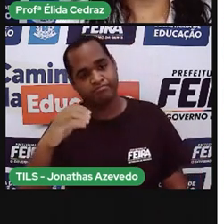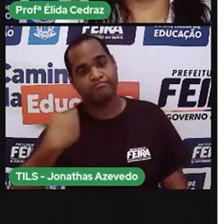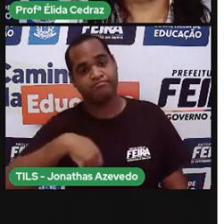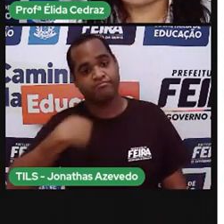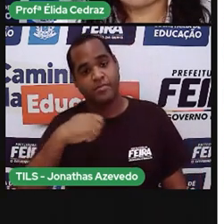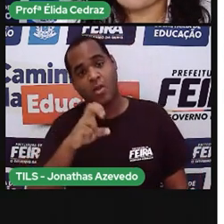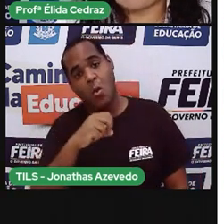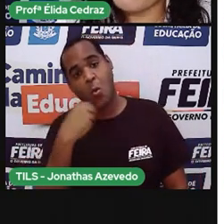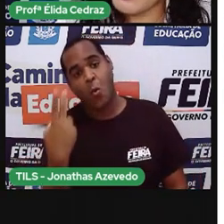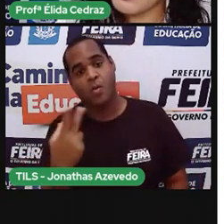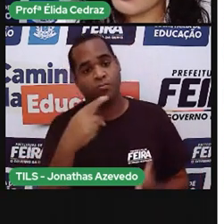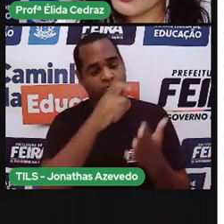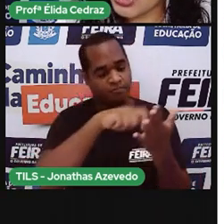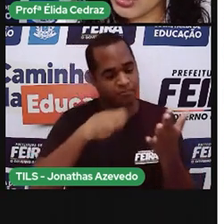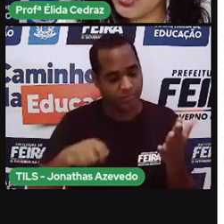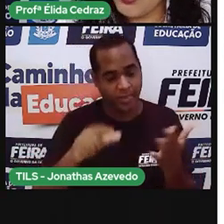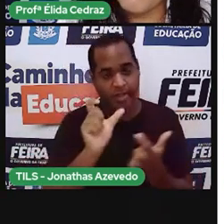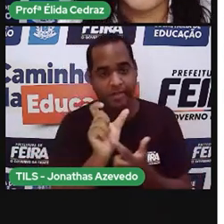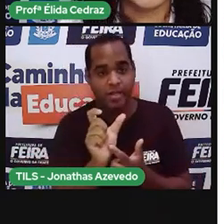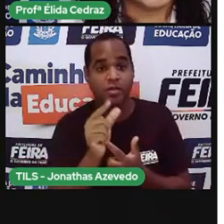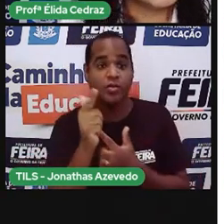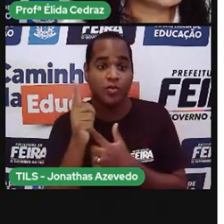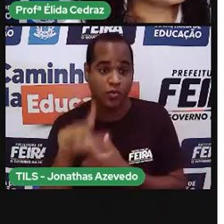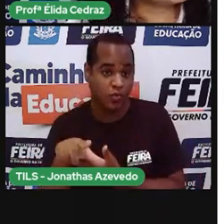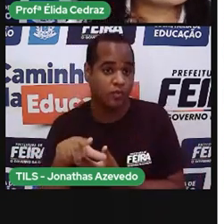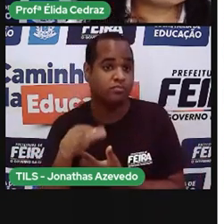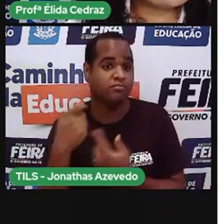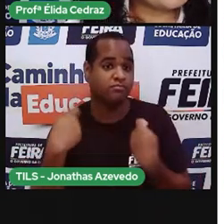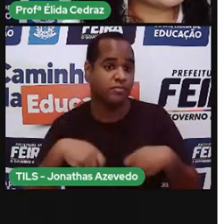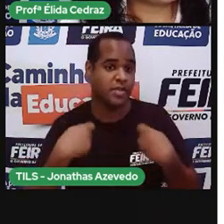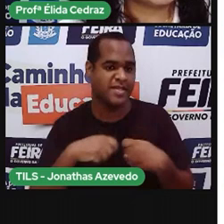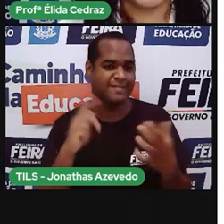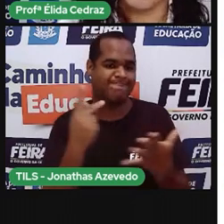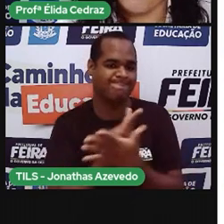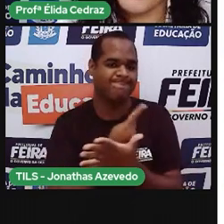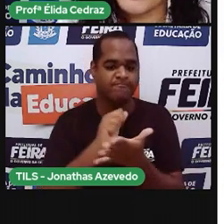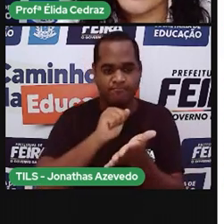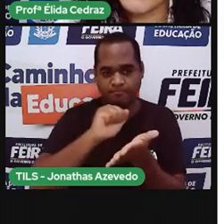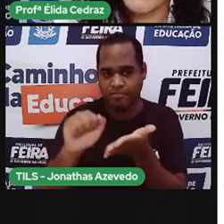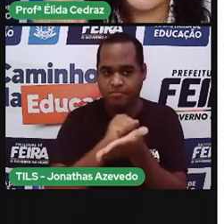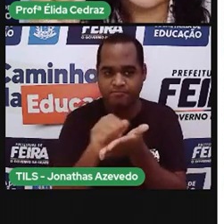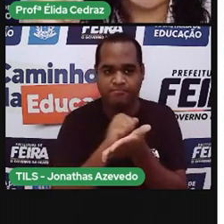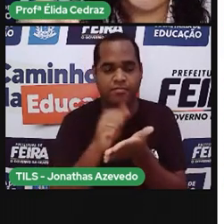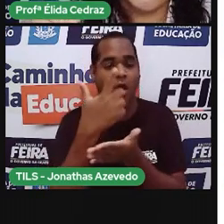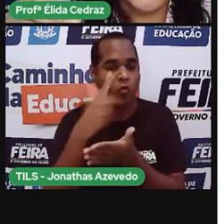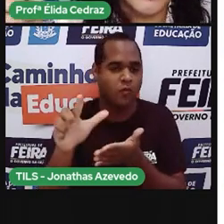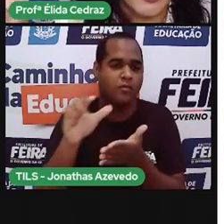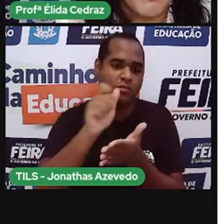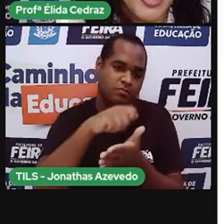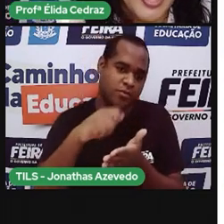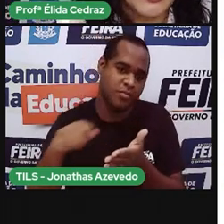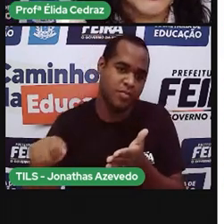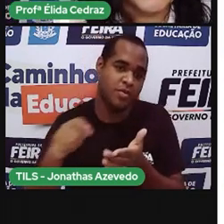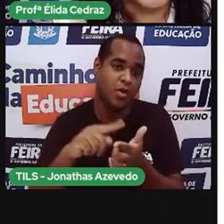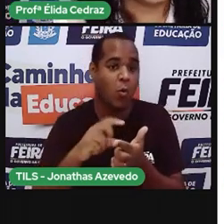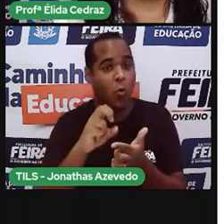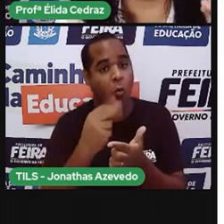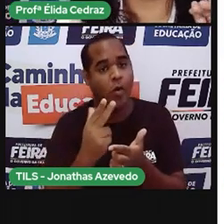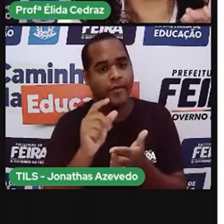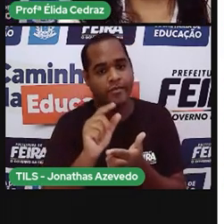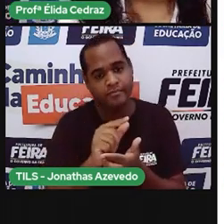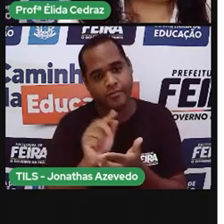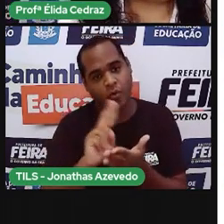ou escrever a palavrinha de novo a gente escreveu errado a gente formas de a gente vai colocar aula